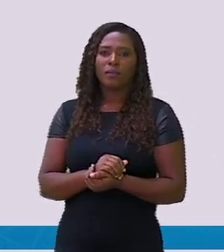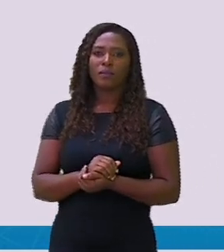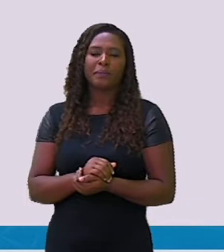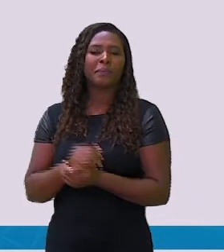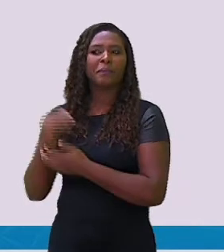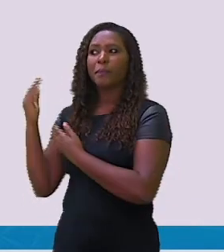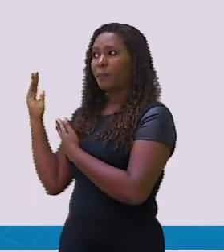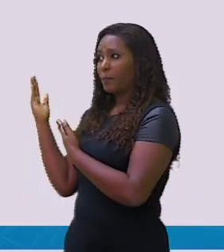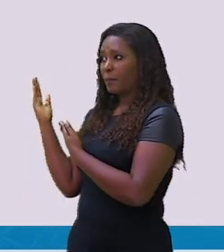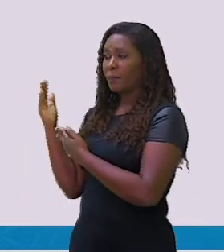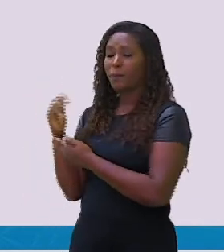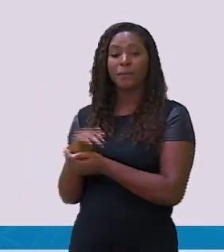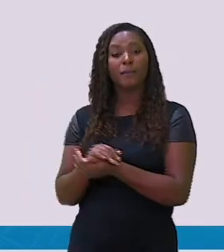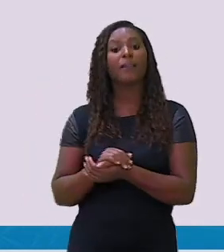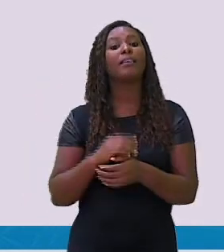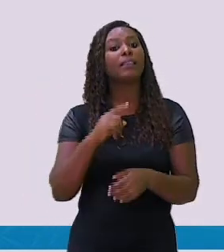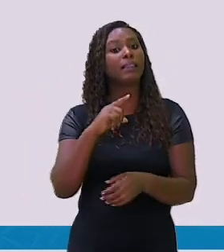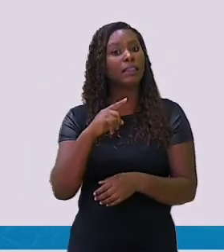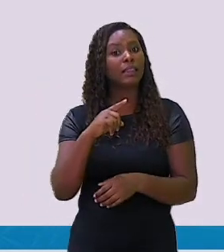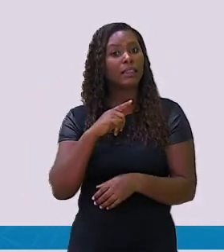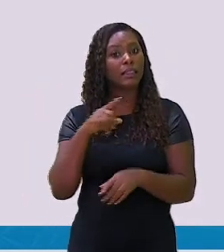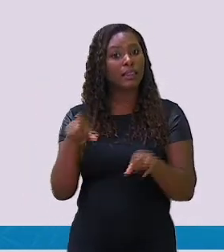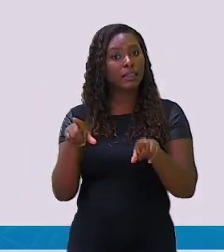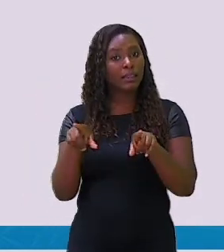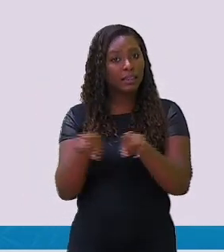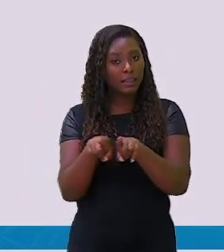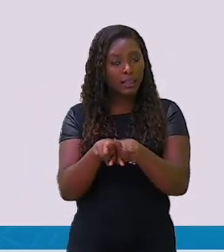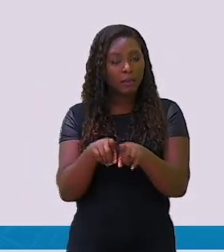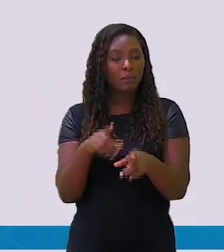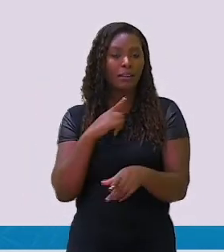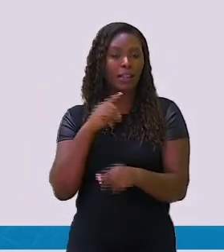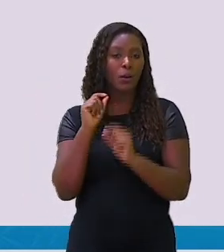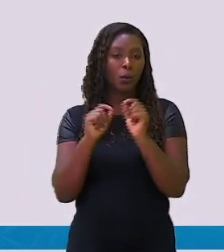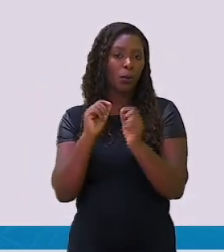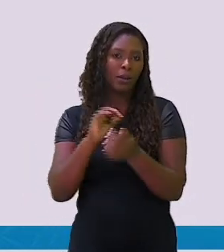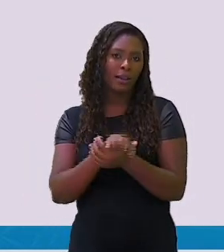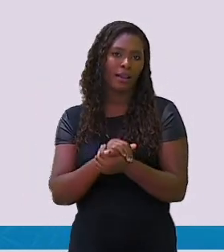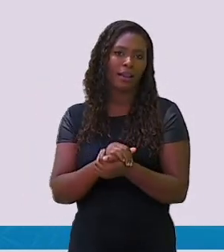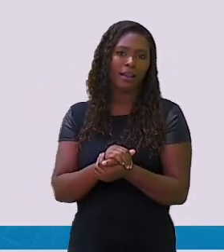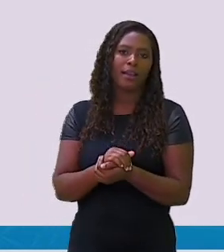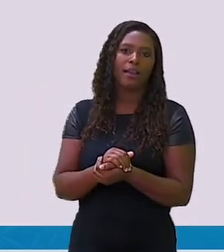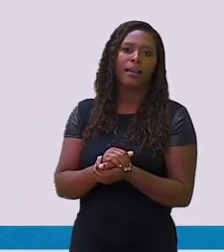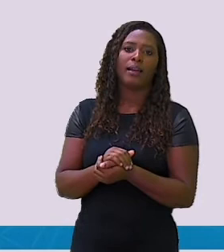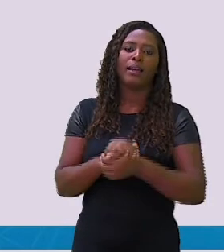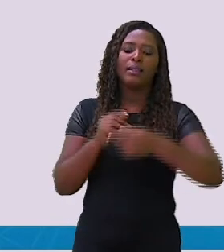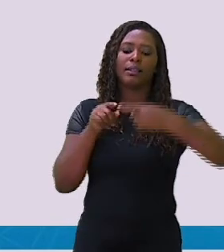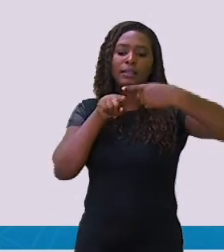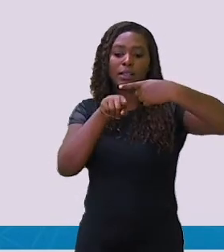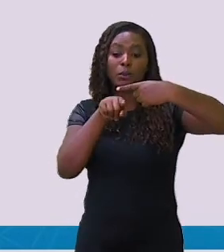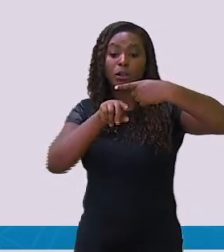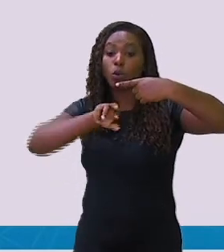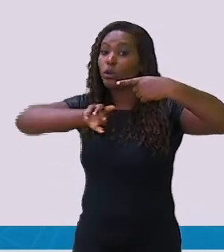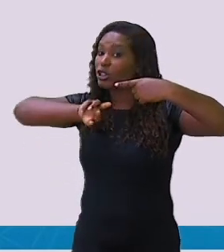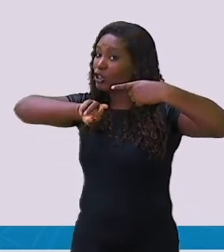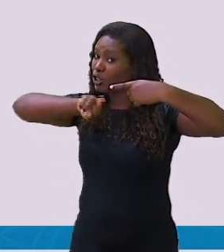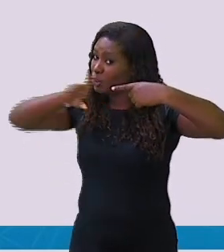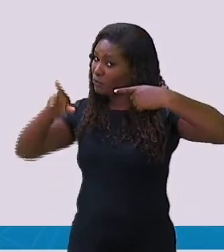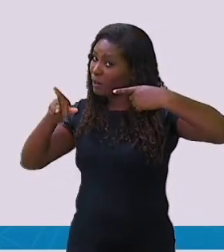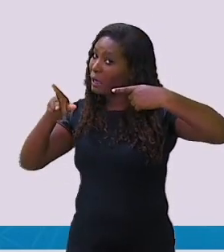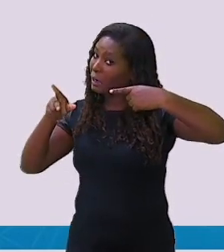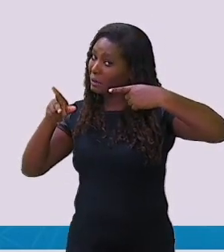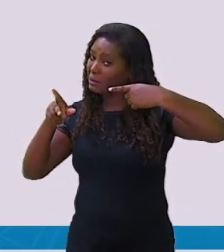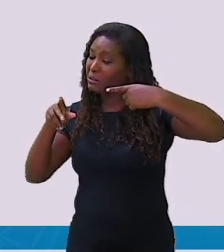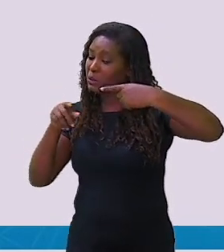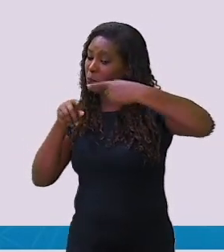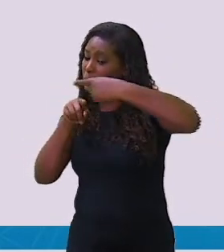E Agora Nós temos denominadores diferentes né e Nós também vamos